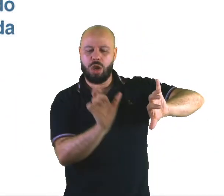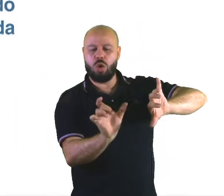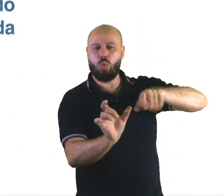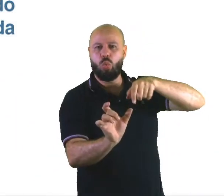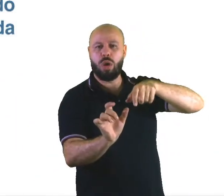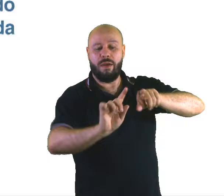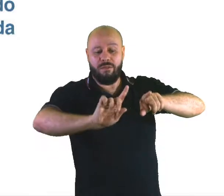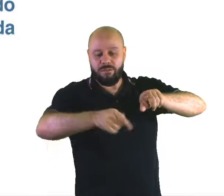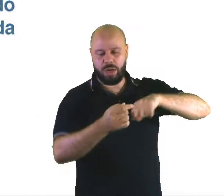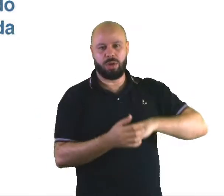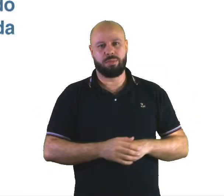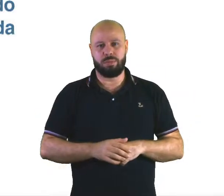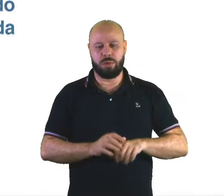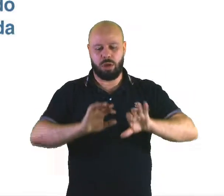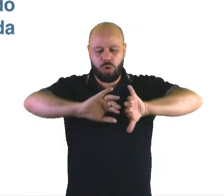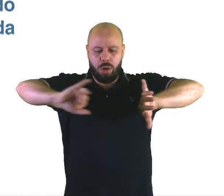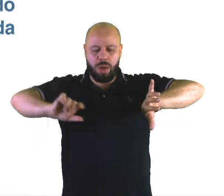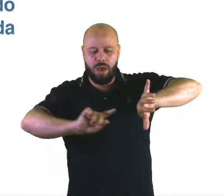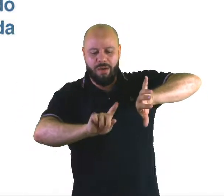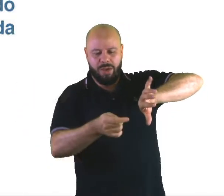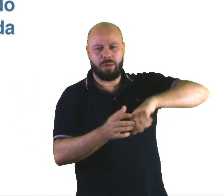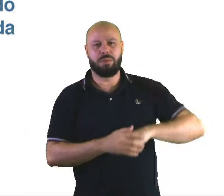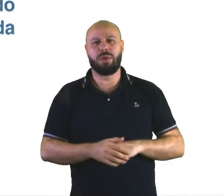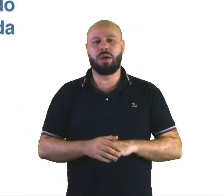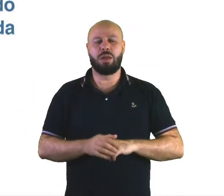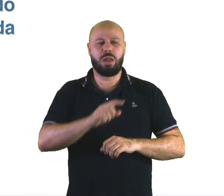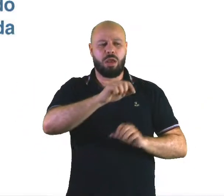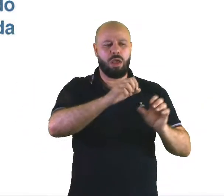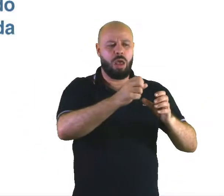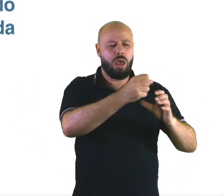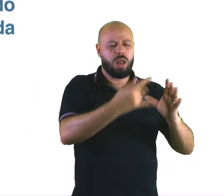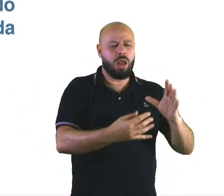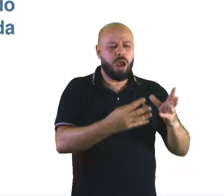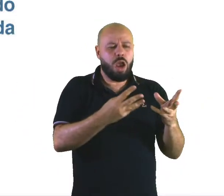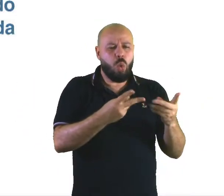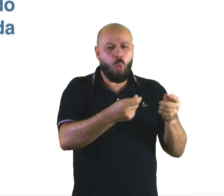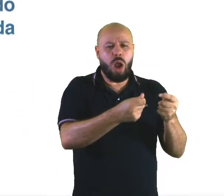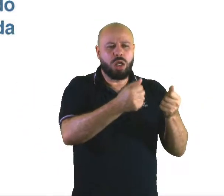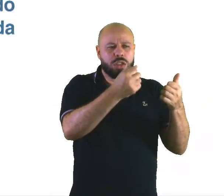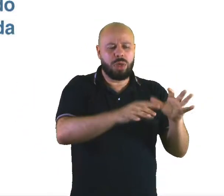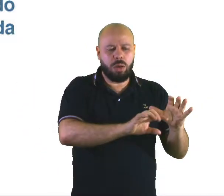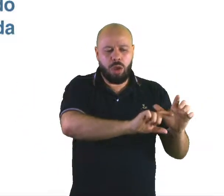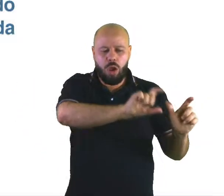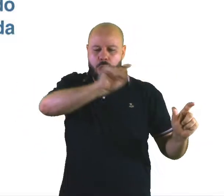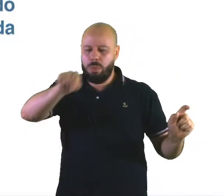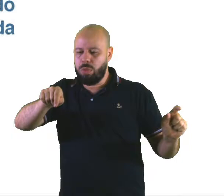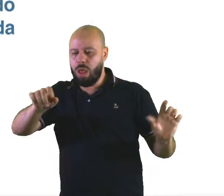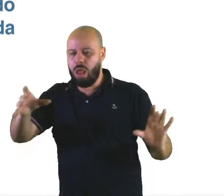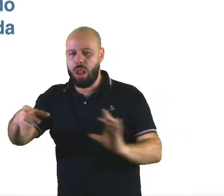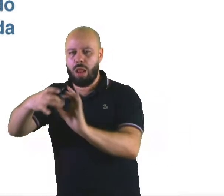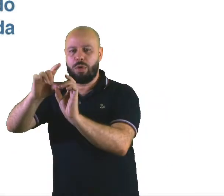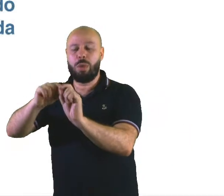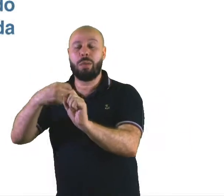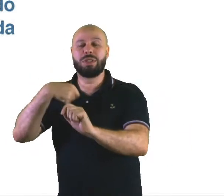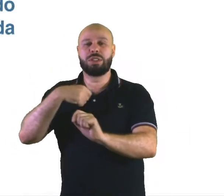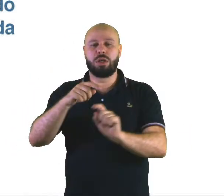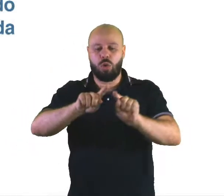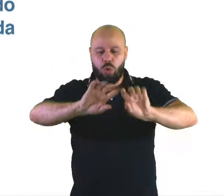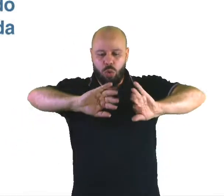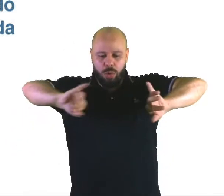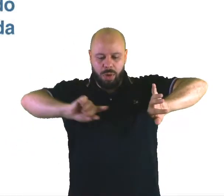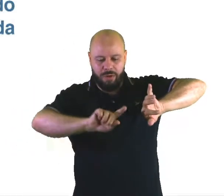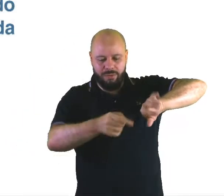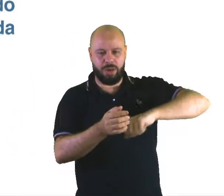por vírgulas, tá? Ela se refere ao todo e vem separada, a oração principal da sua subordinada, ela vem separada